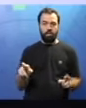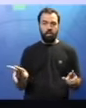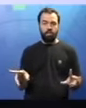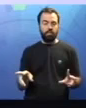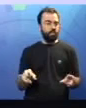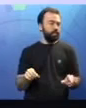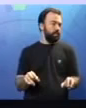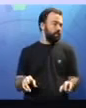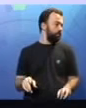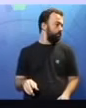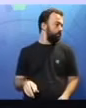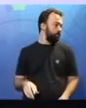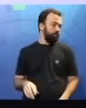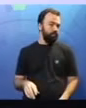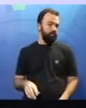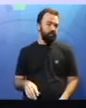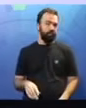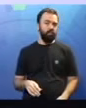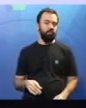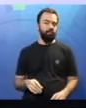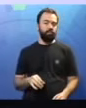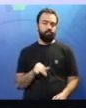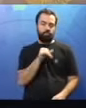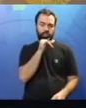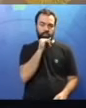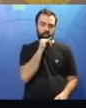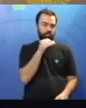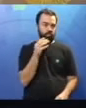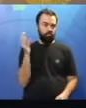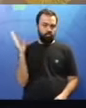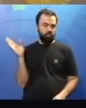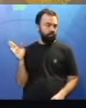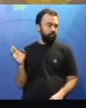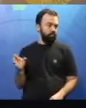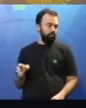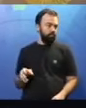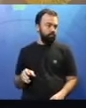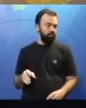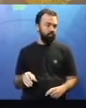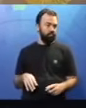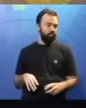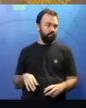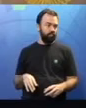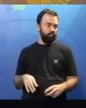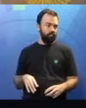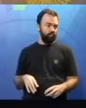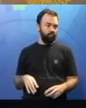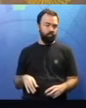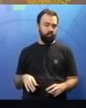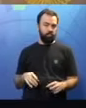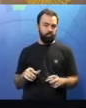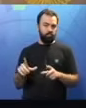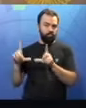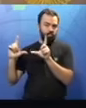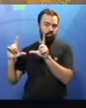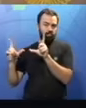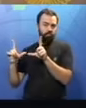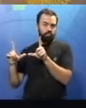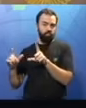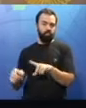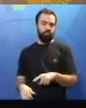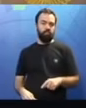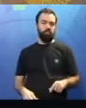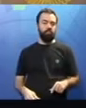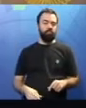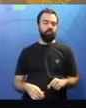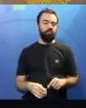Aqui um exemplo de onda transversal, aqui a gente tem novamente o modelo da mola slim, e aqui a gente tem um desenho dela, né, sem aquela